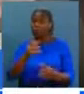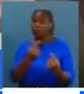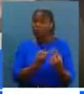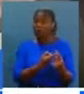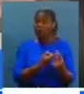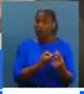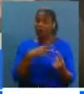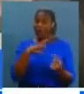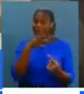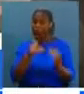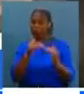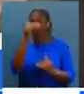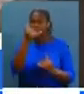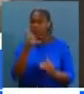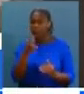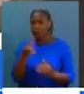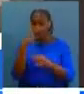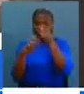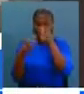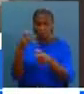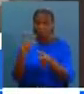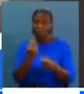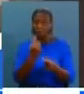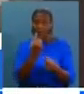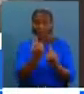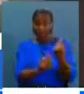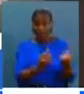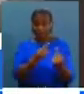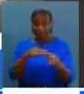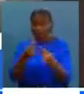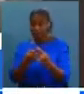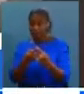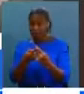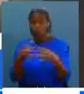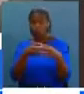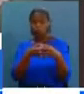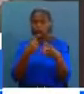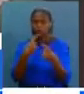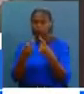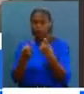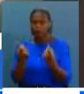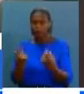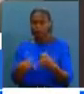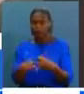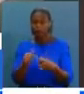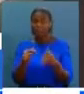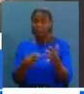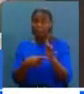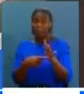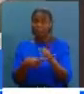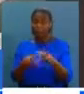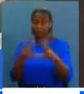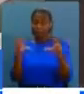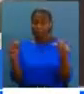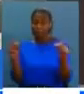significa um aumento de 12 mil alguém para cada ano. E tem levantado um conjunto de questões, nomeadamente a questão de saneamento básico,